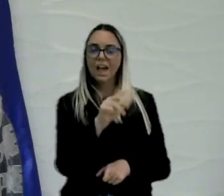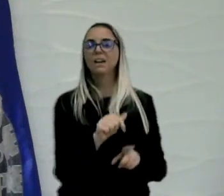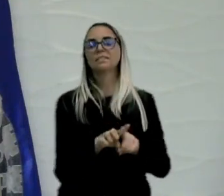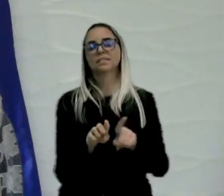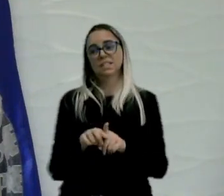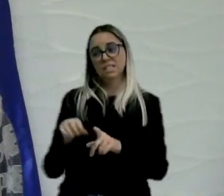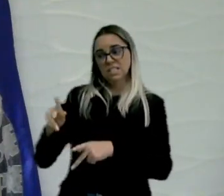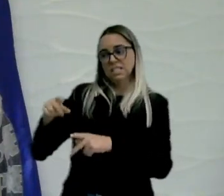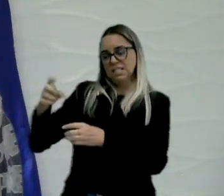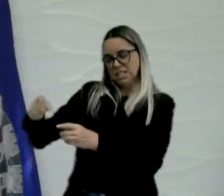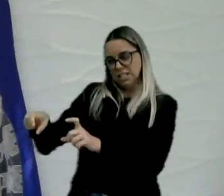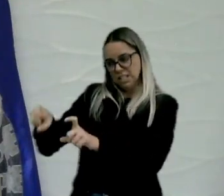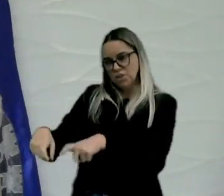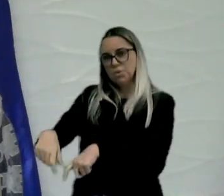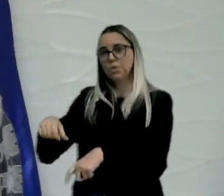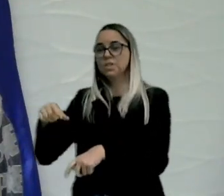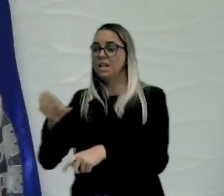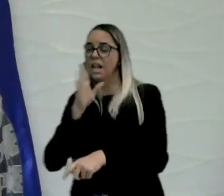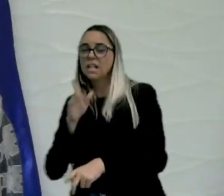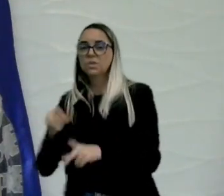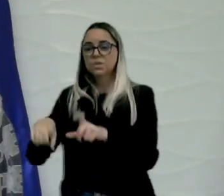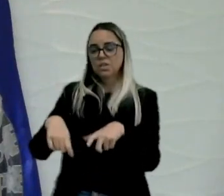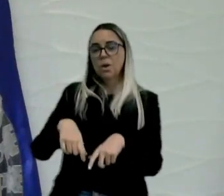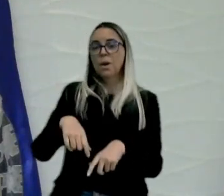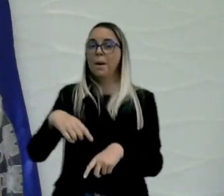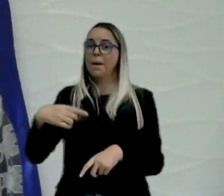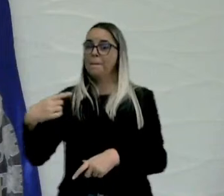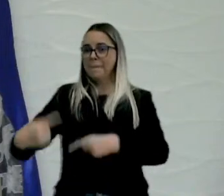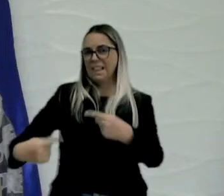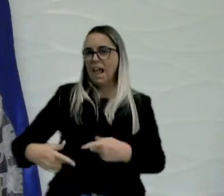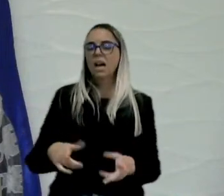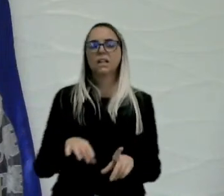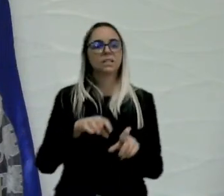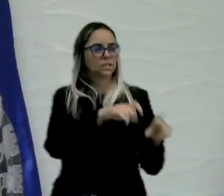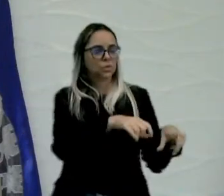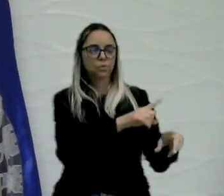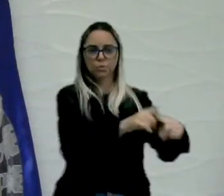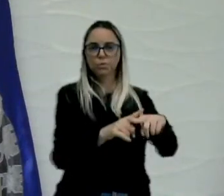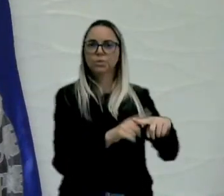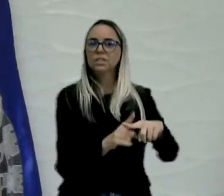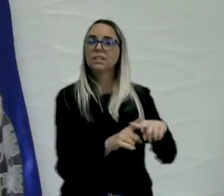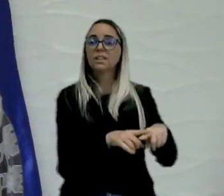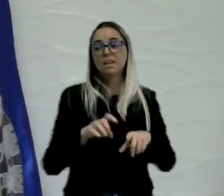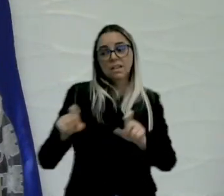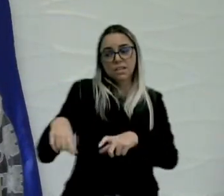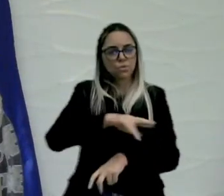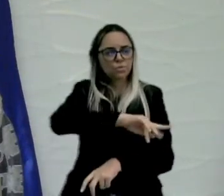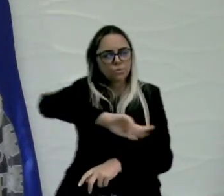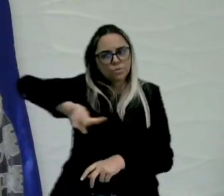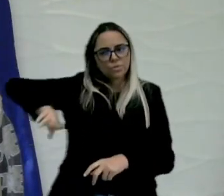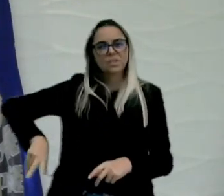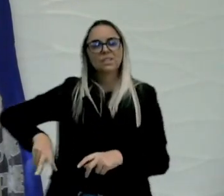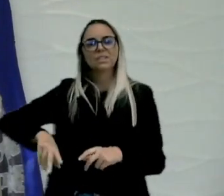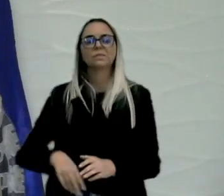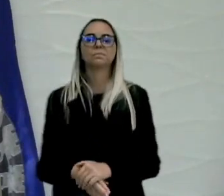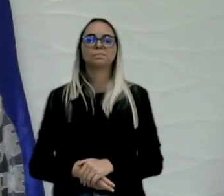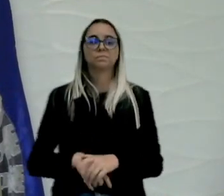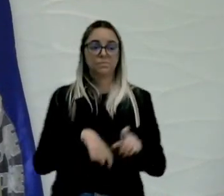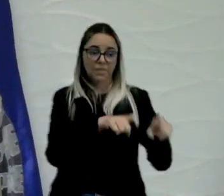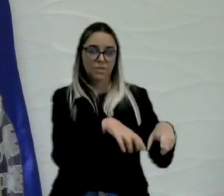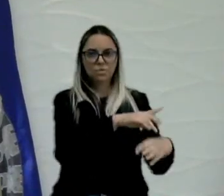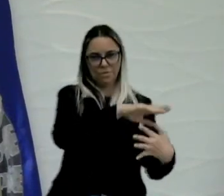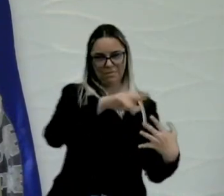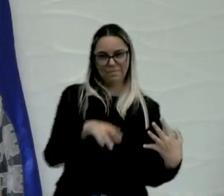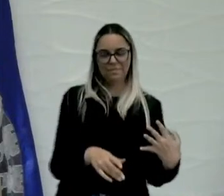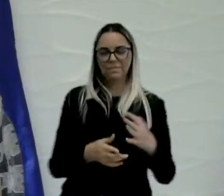batalha sítio segredo sítio cruzinha C assentamento Basílio e c assentamento